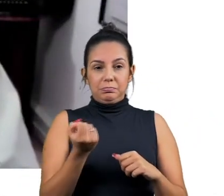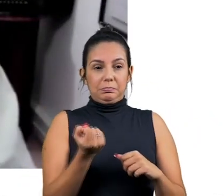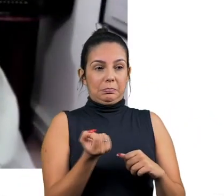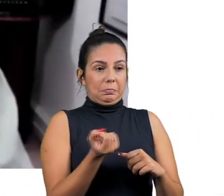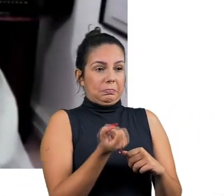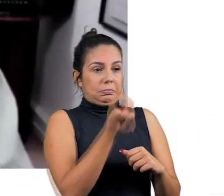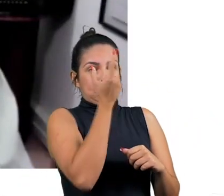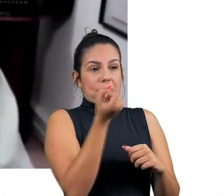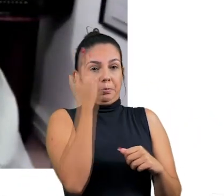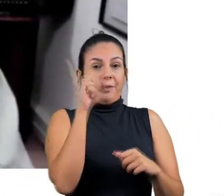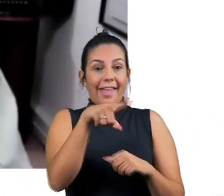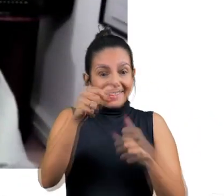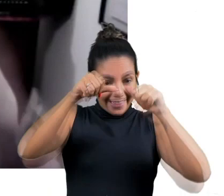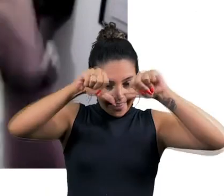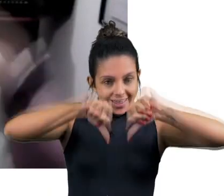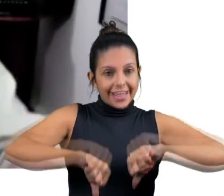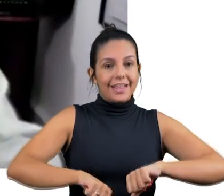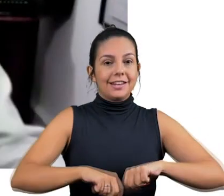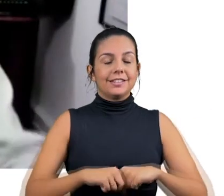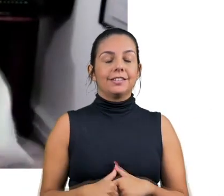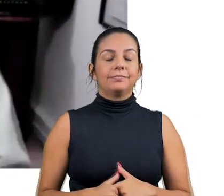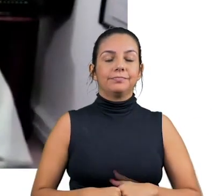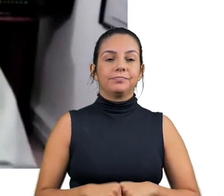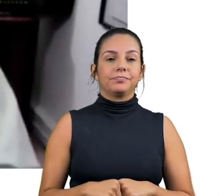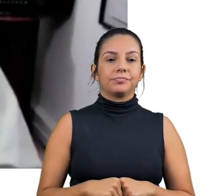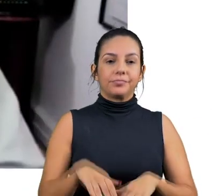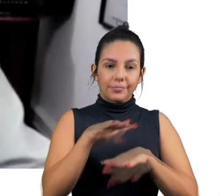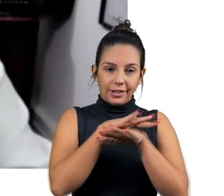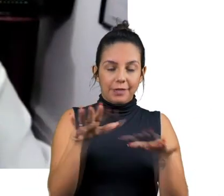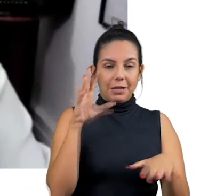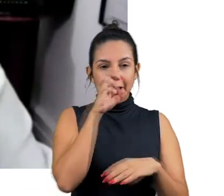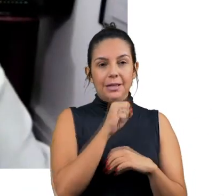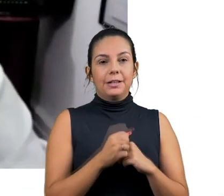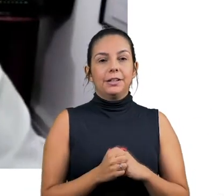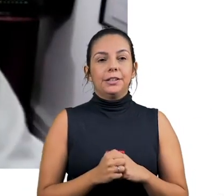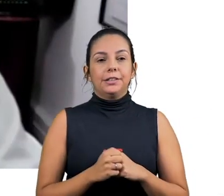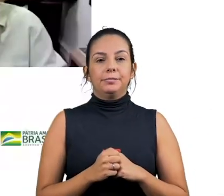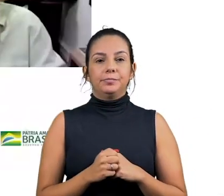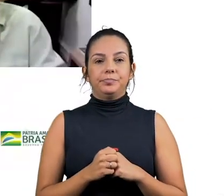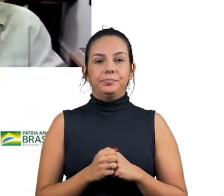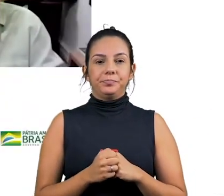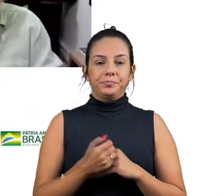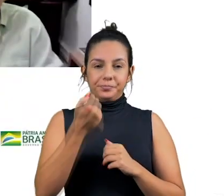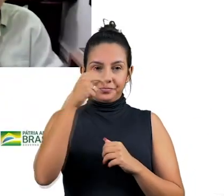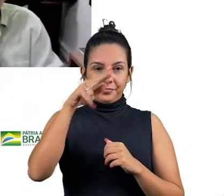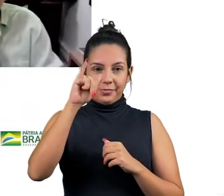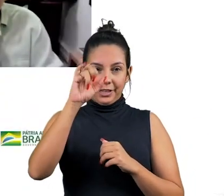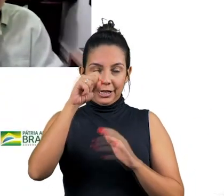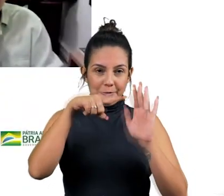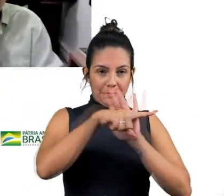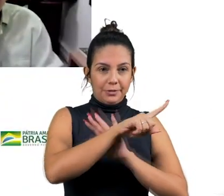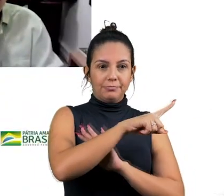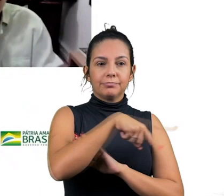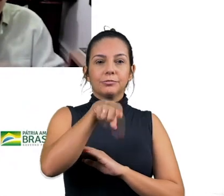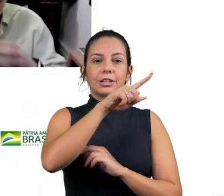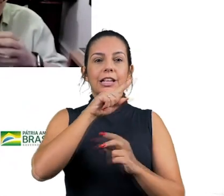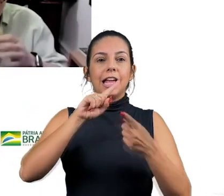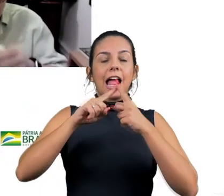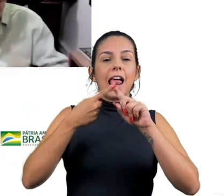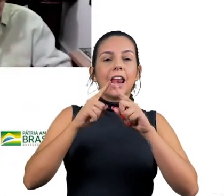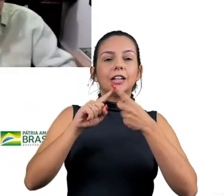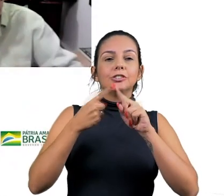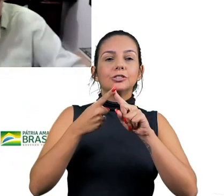erupção dessa crise, que acaba rapidamente. O Anísio do Carmo te pergunta, e as